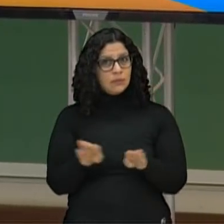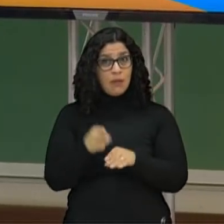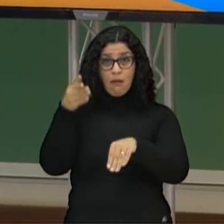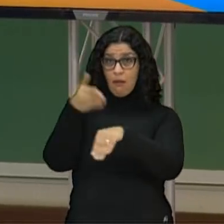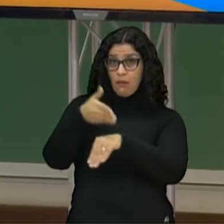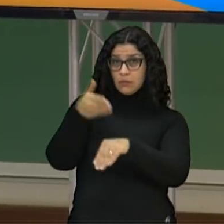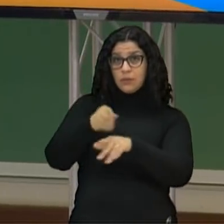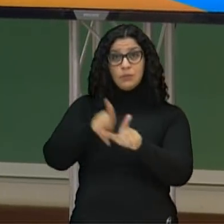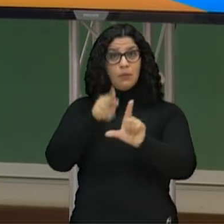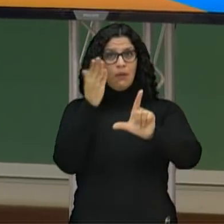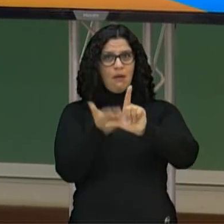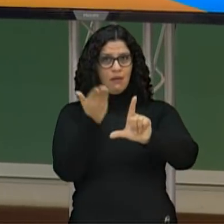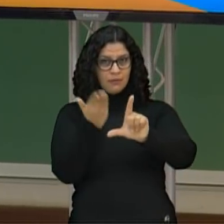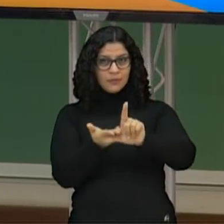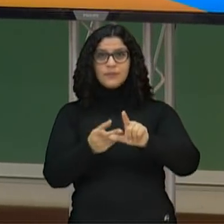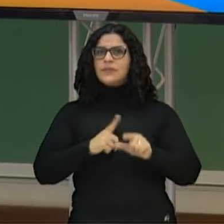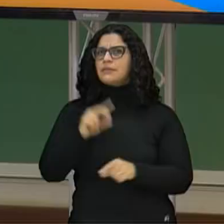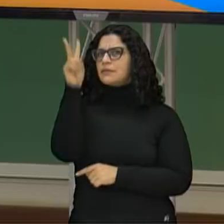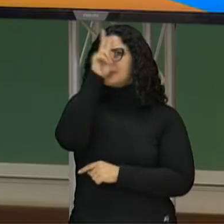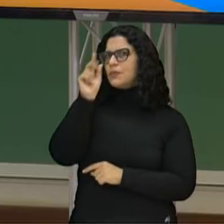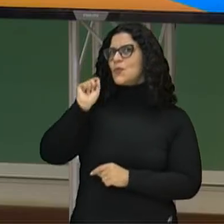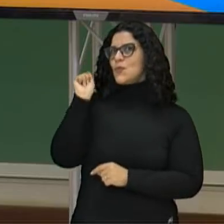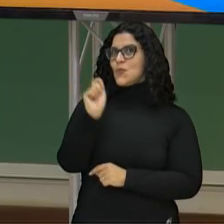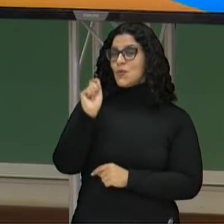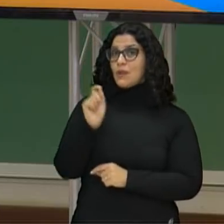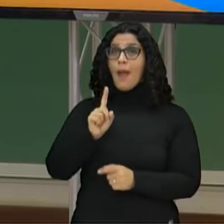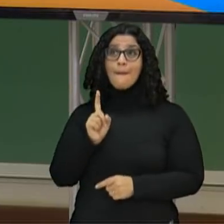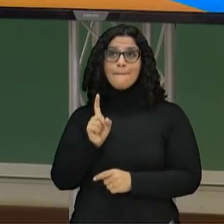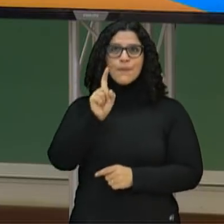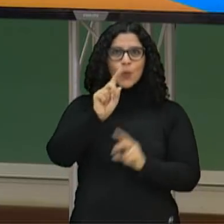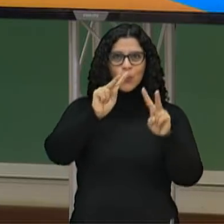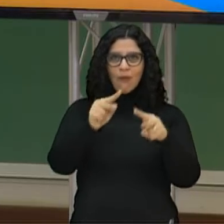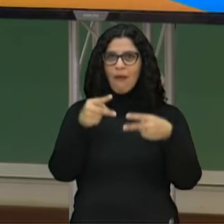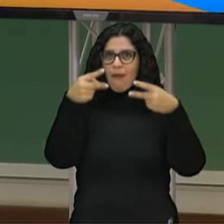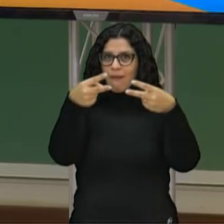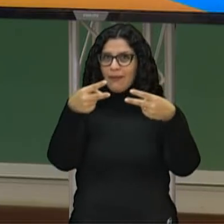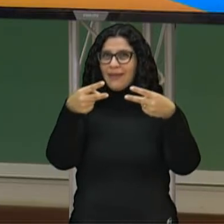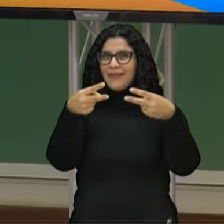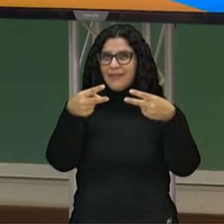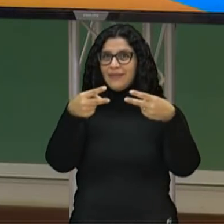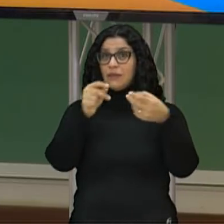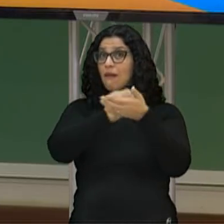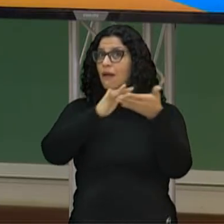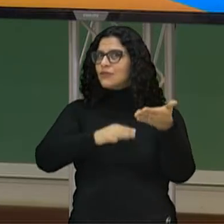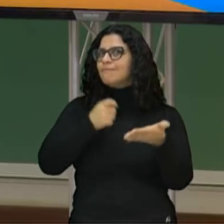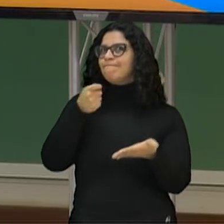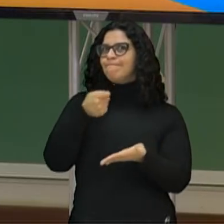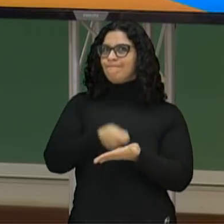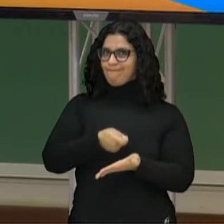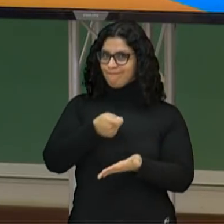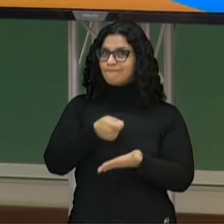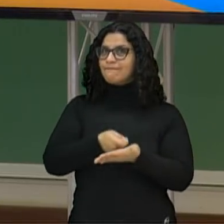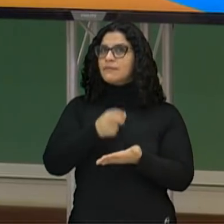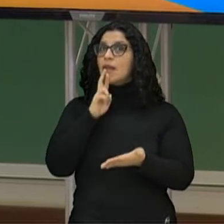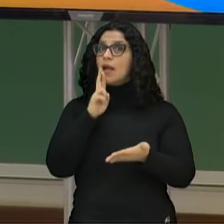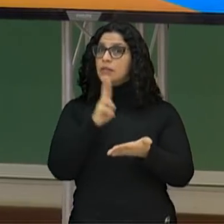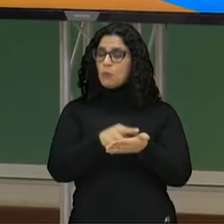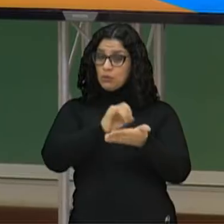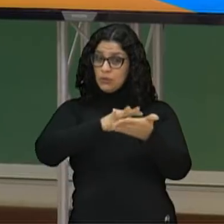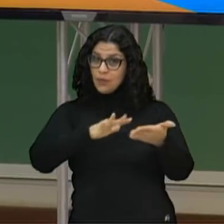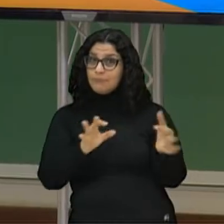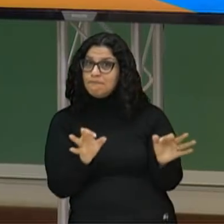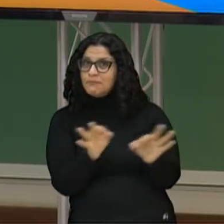acesso às atividades no Classroom, lembre-se de clicar no primeiro linkzinho lá da atividade obrigatória. Respondendo a